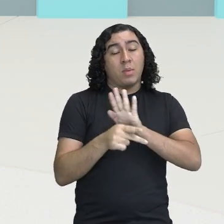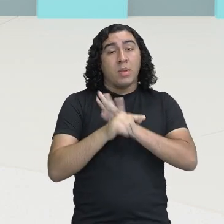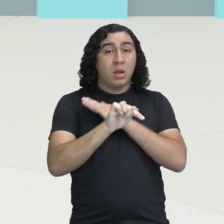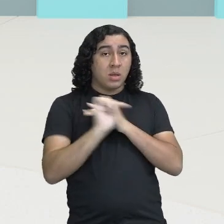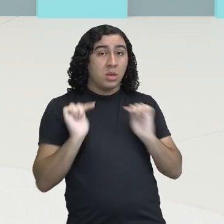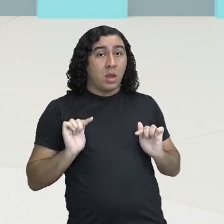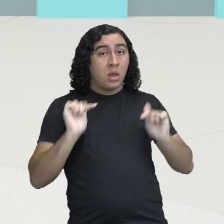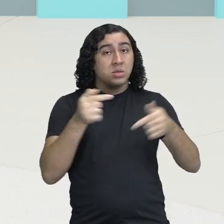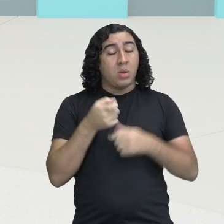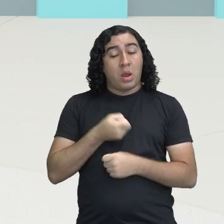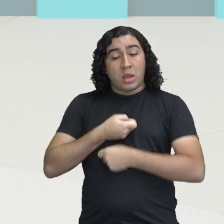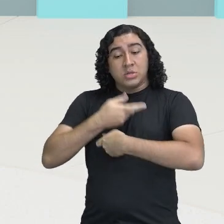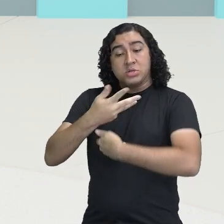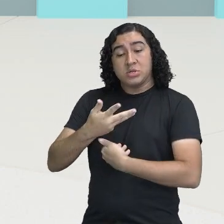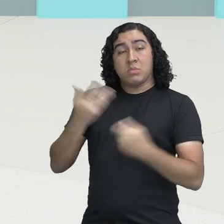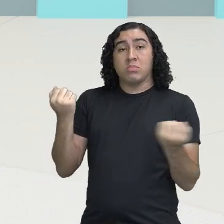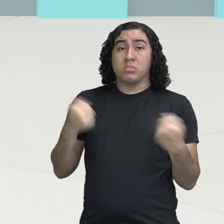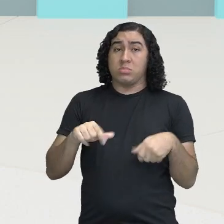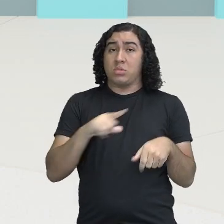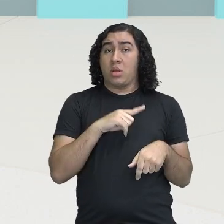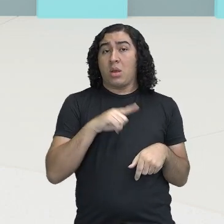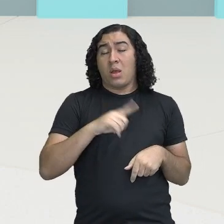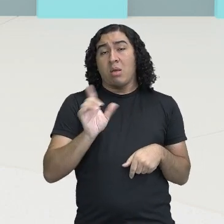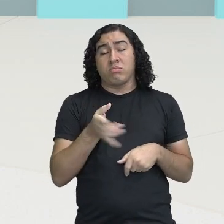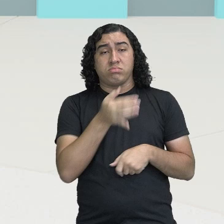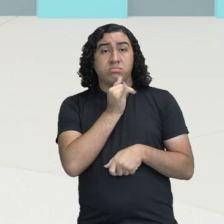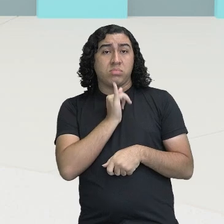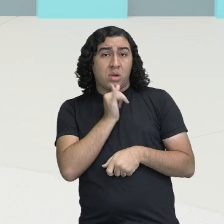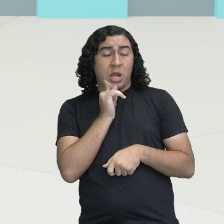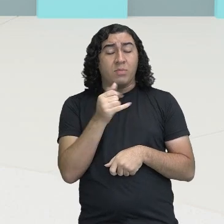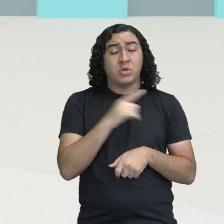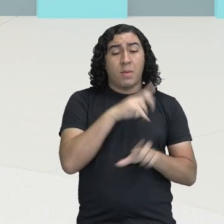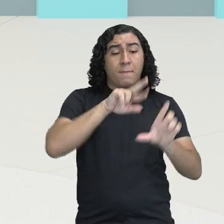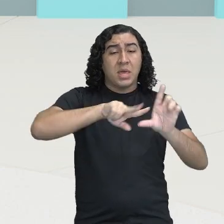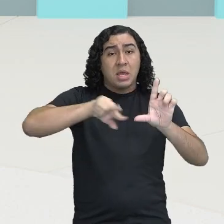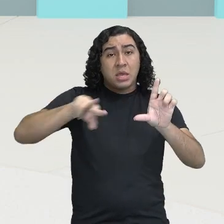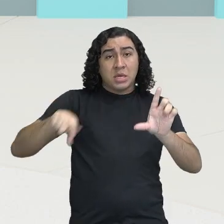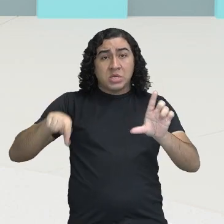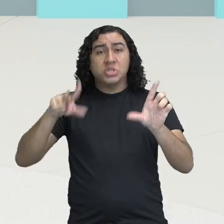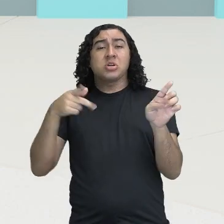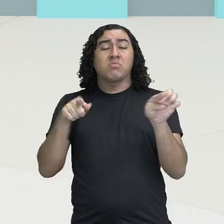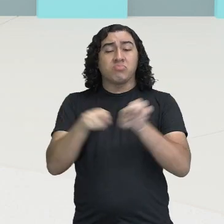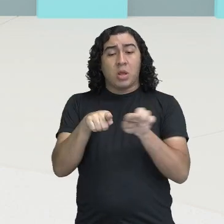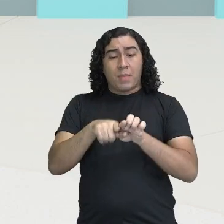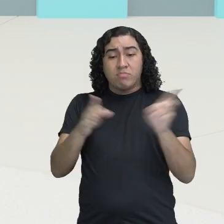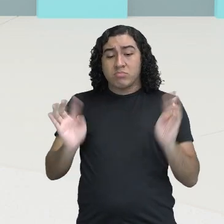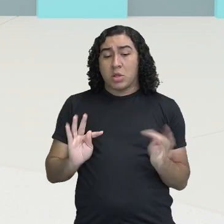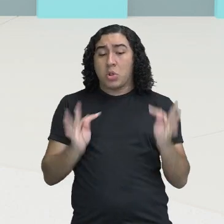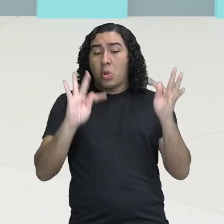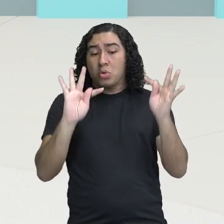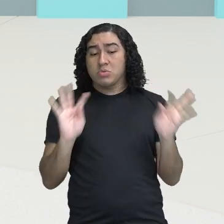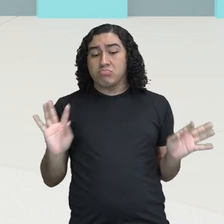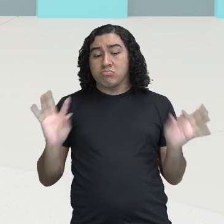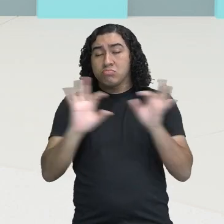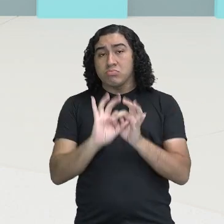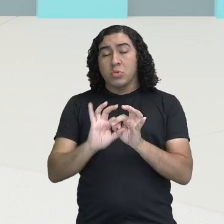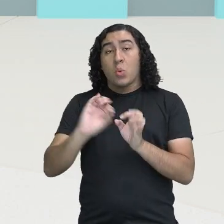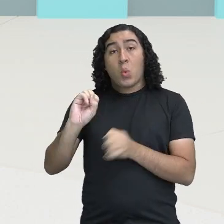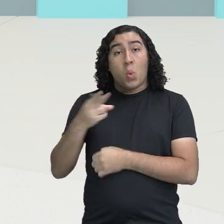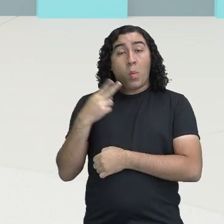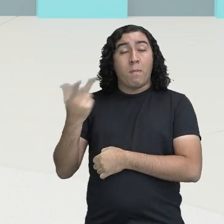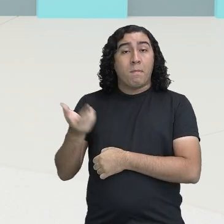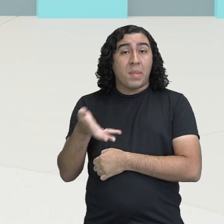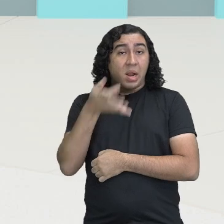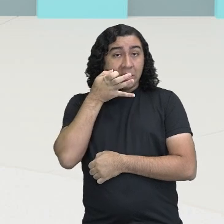práticas artísticas, seja ela de forma mídia, digital, tecnológica ou